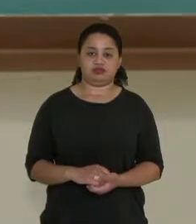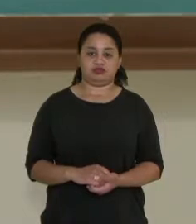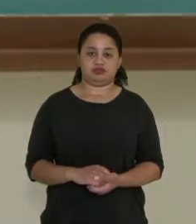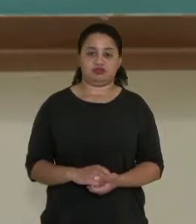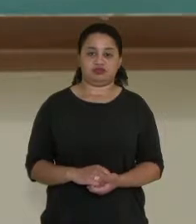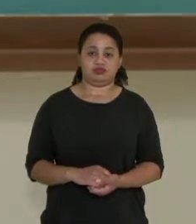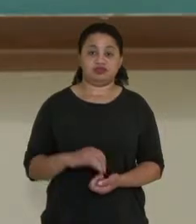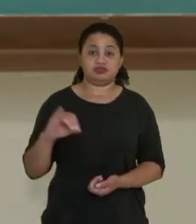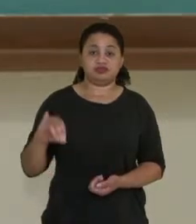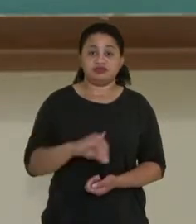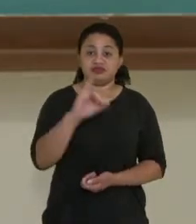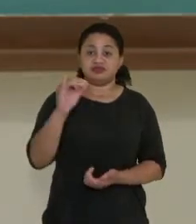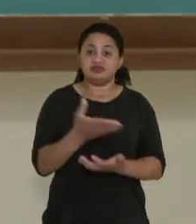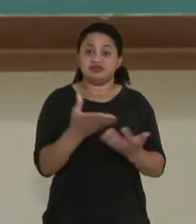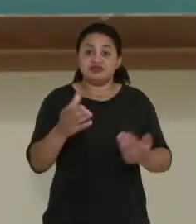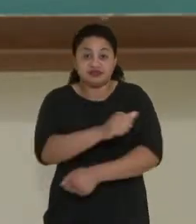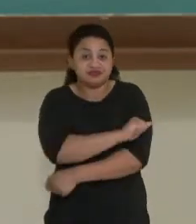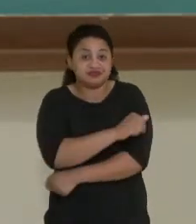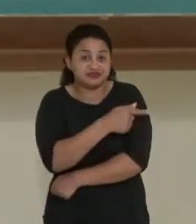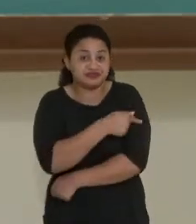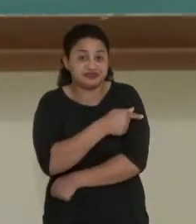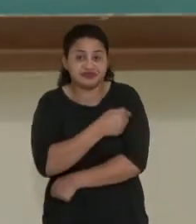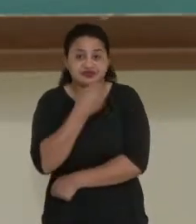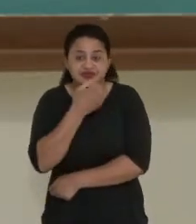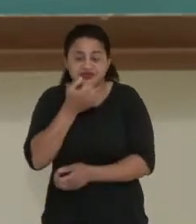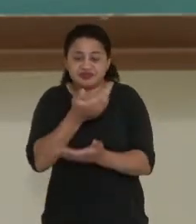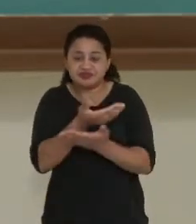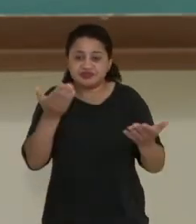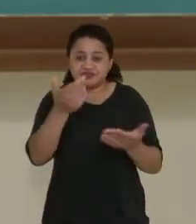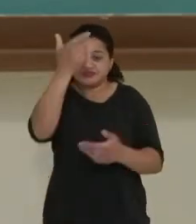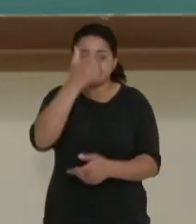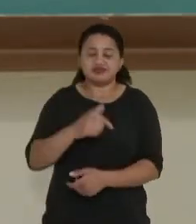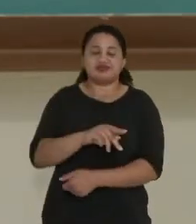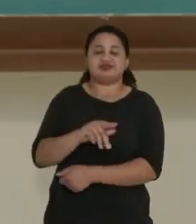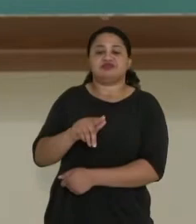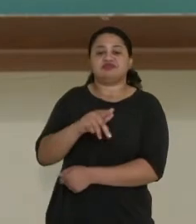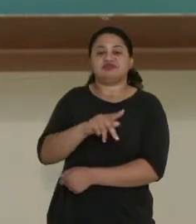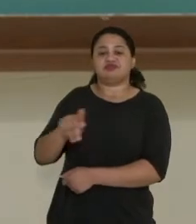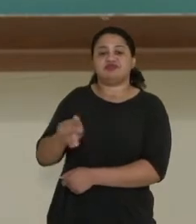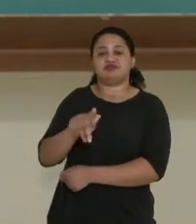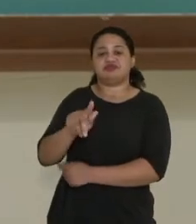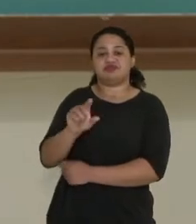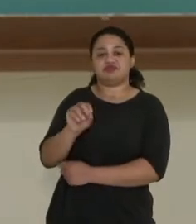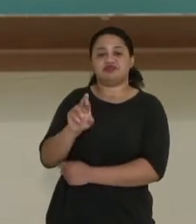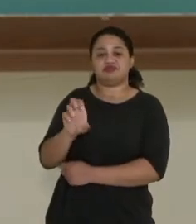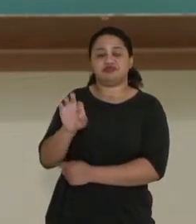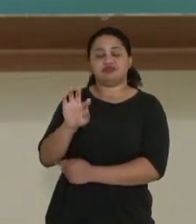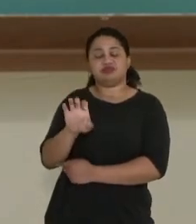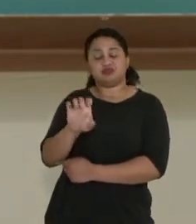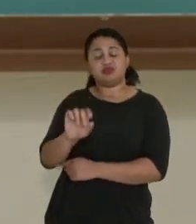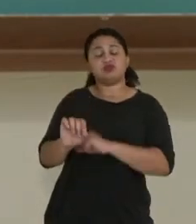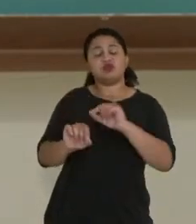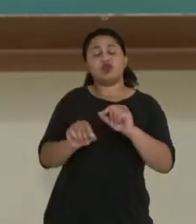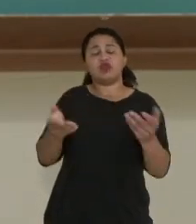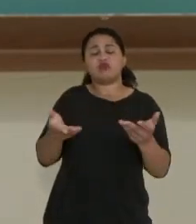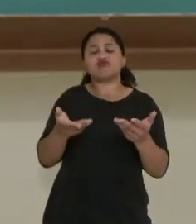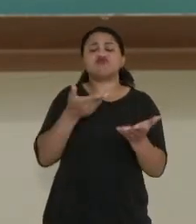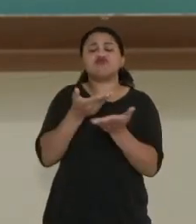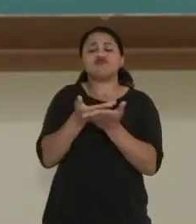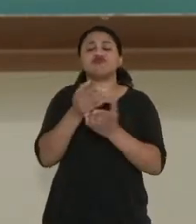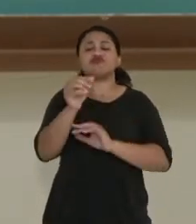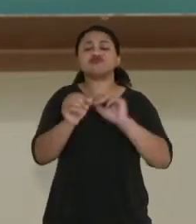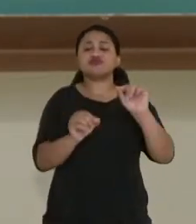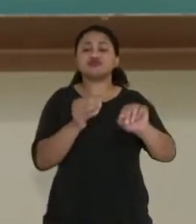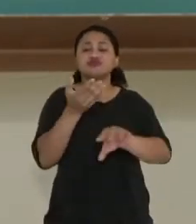Olá, meus queridos alunos do 7º ano, tudo bem com vocês? Professora Gorete Wozniak que vos fala. Estamos aqui para uma aula de